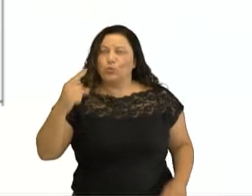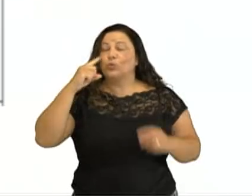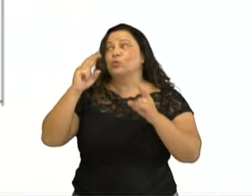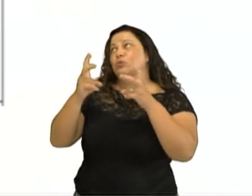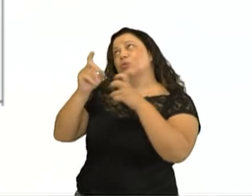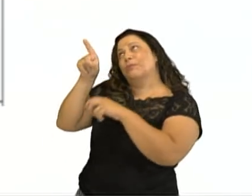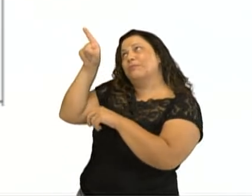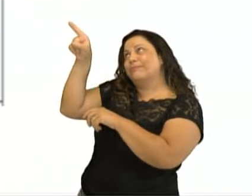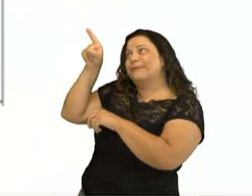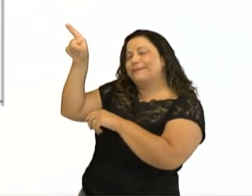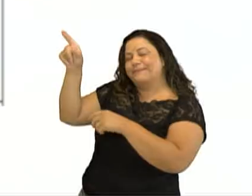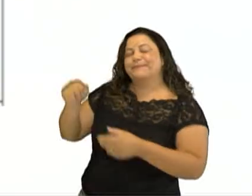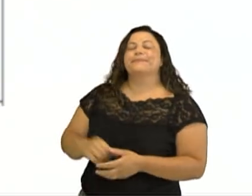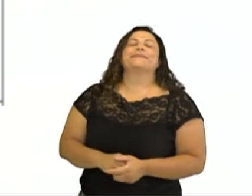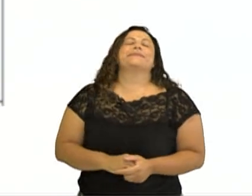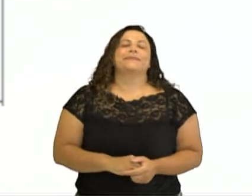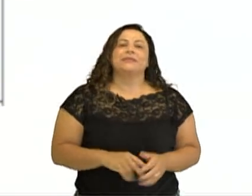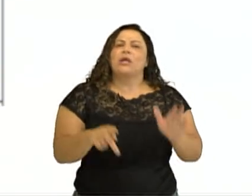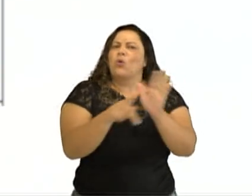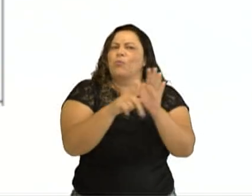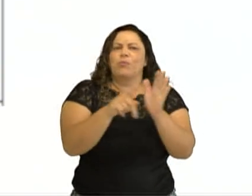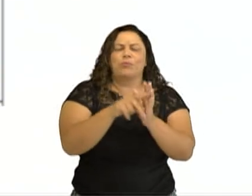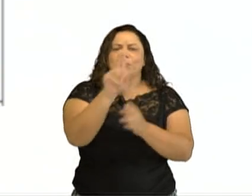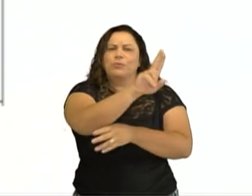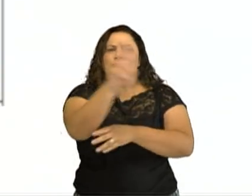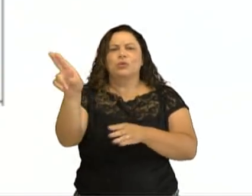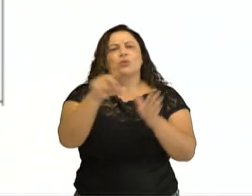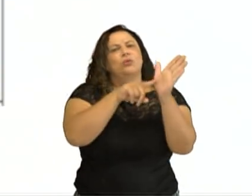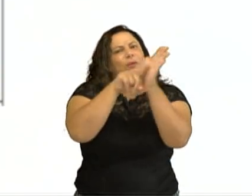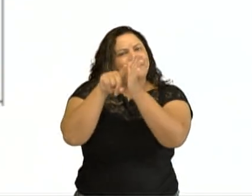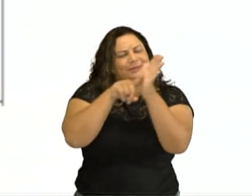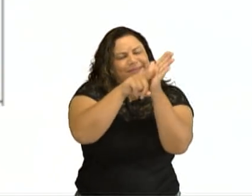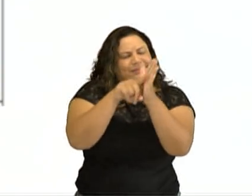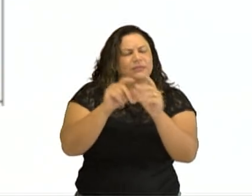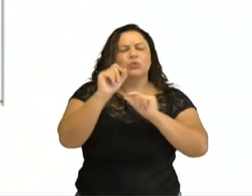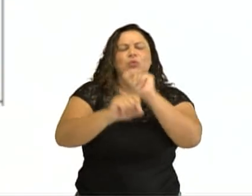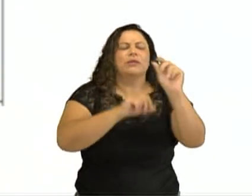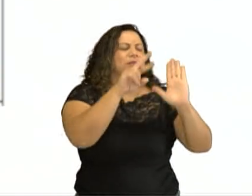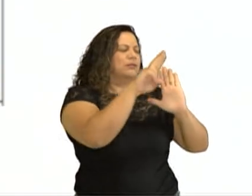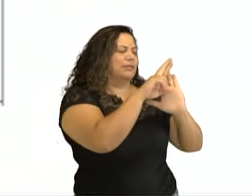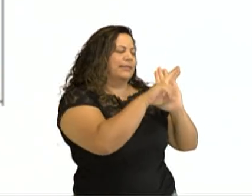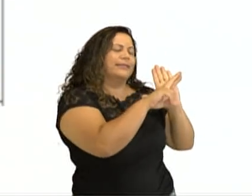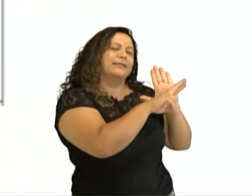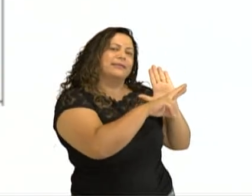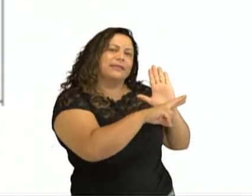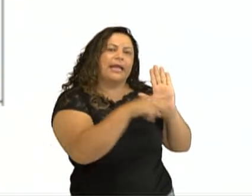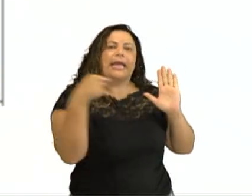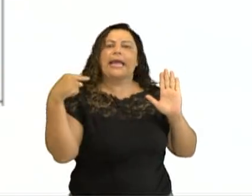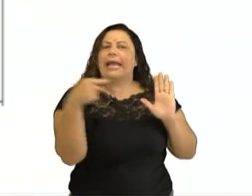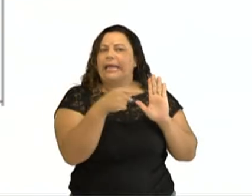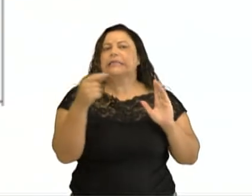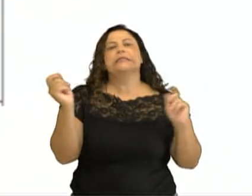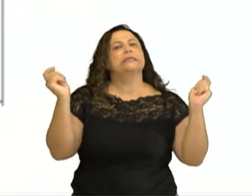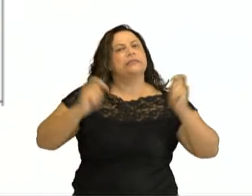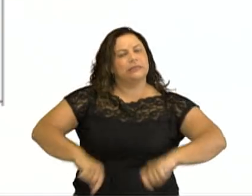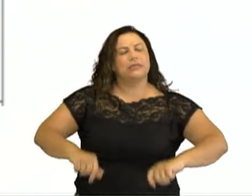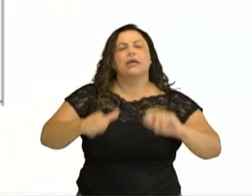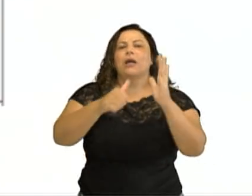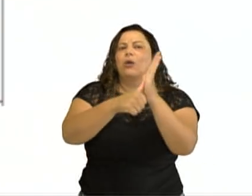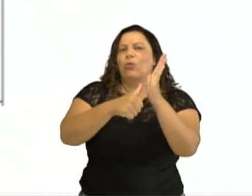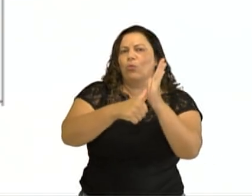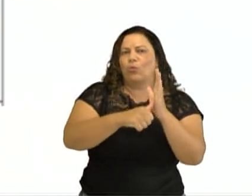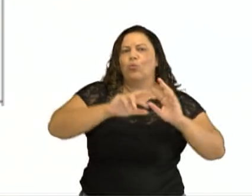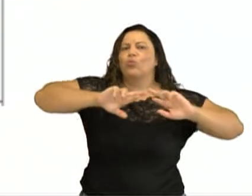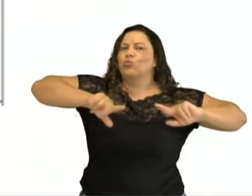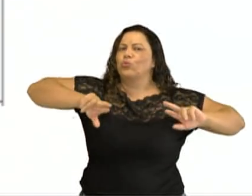nas características desse animal. Quais são as regras que eu vou usar para poder dizer que esse é o nome dele e que é